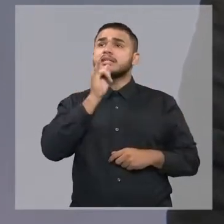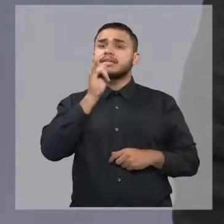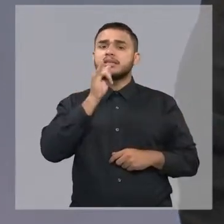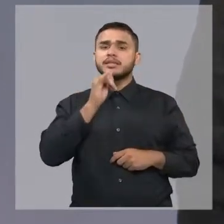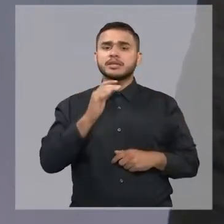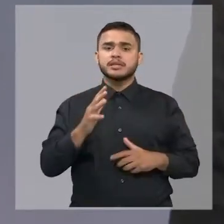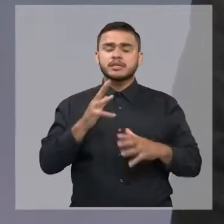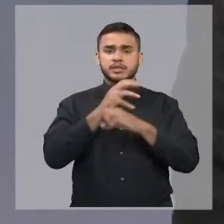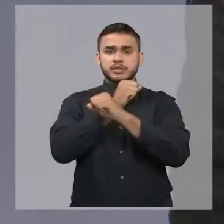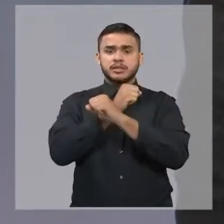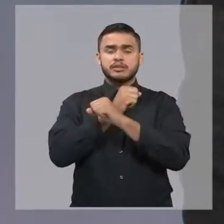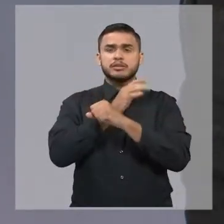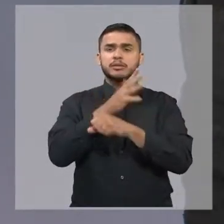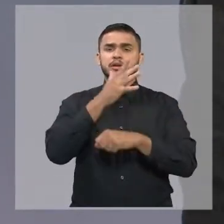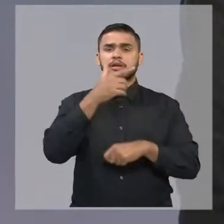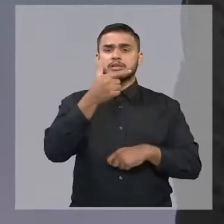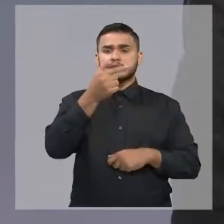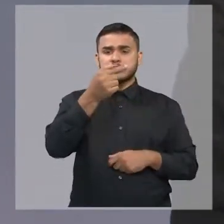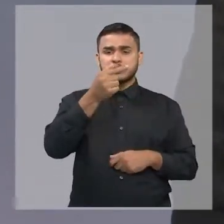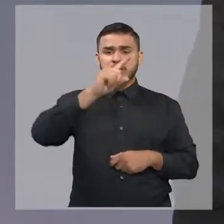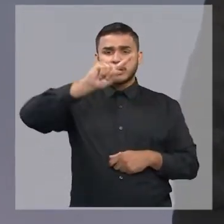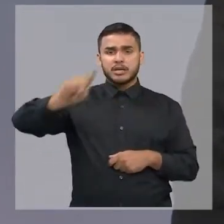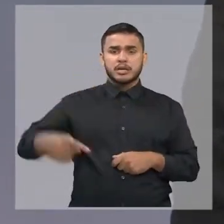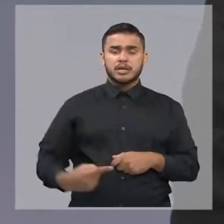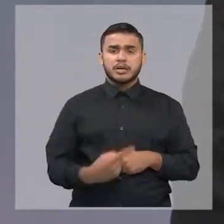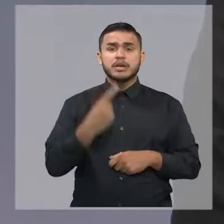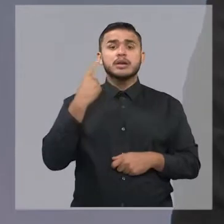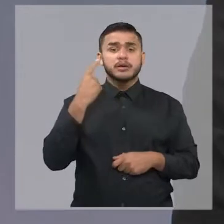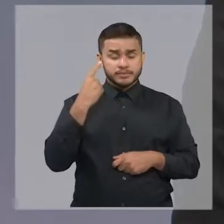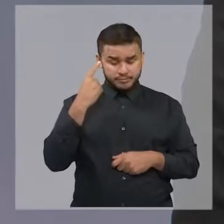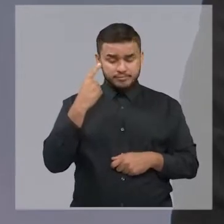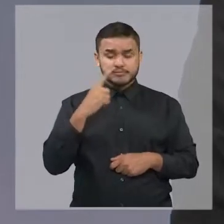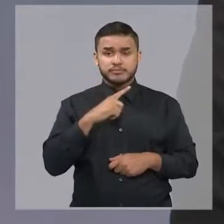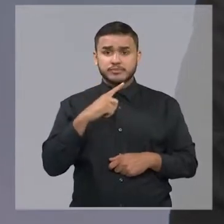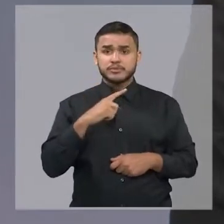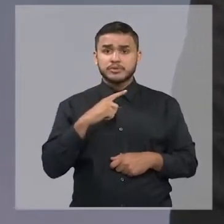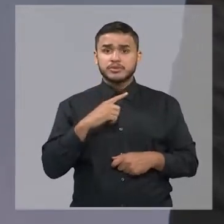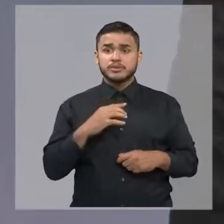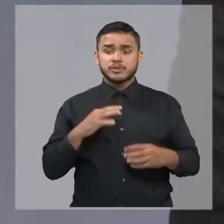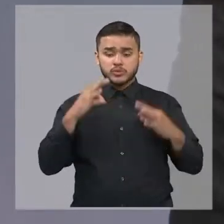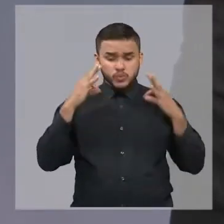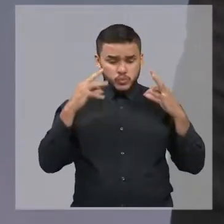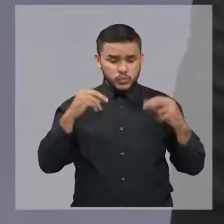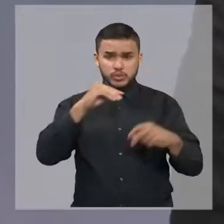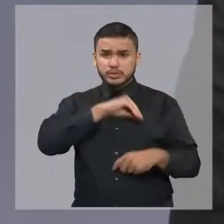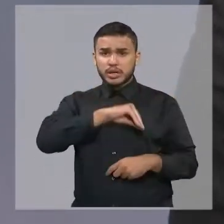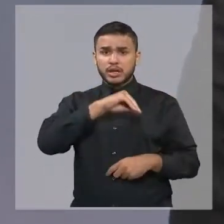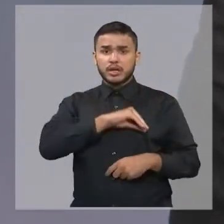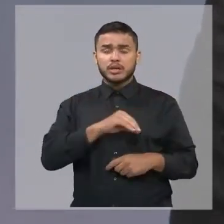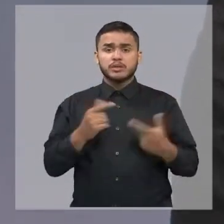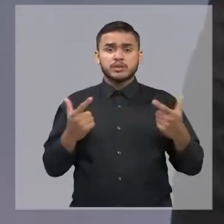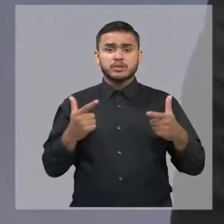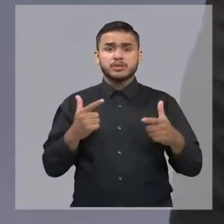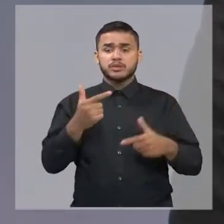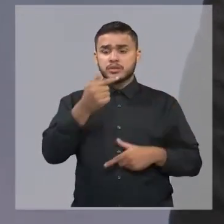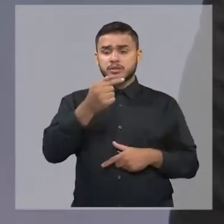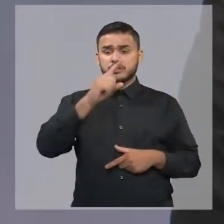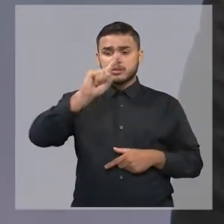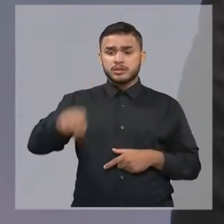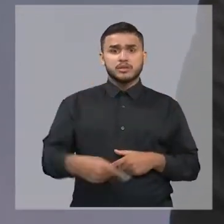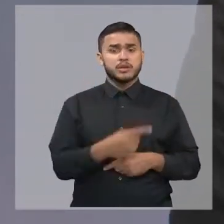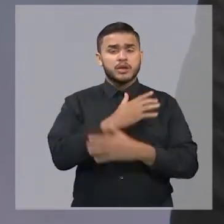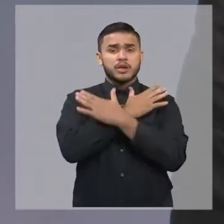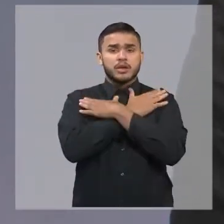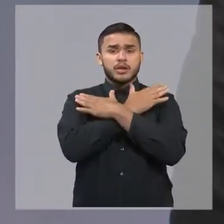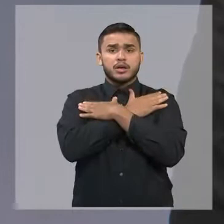7 milhões de pessoas que sofreram um corte em toda a sua renda. 7 milhões de pessoas perderam emprego